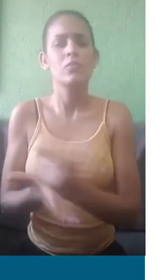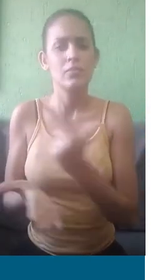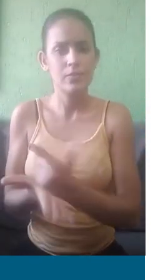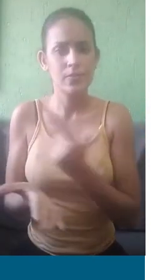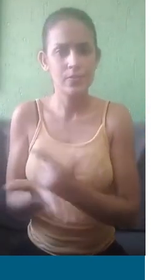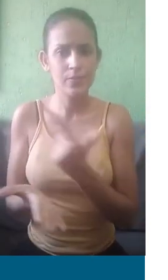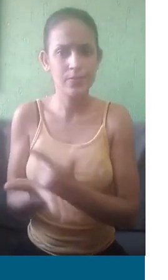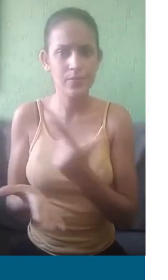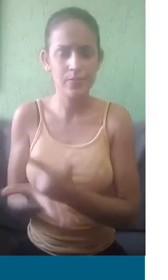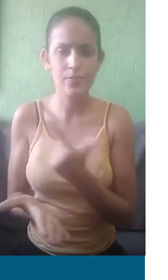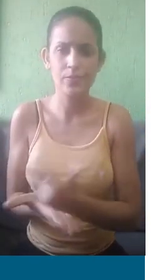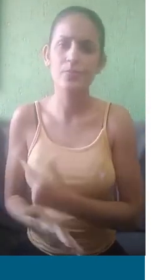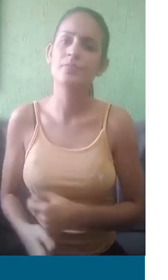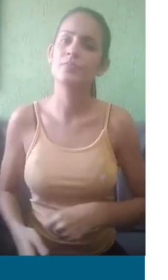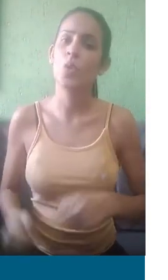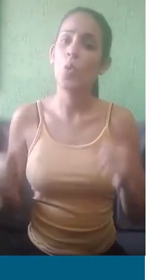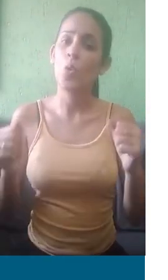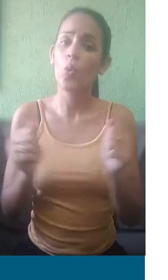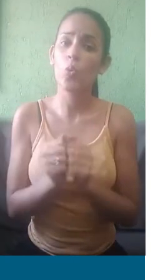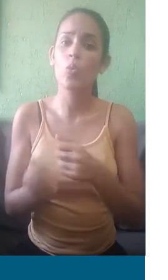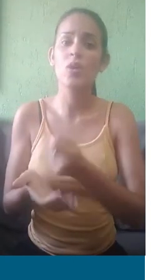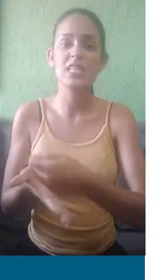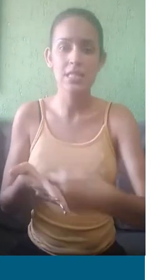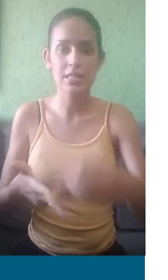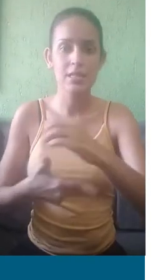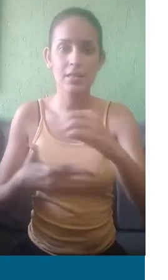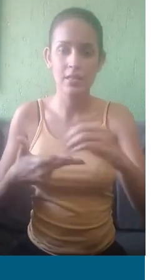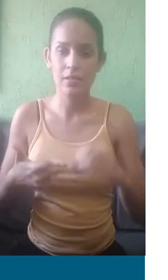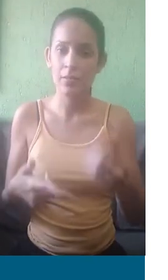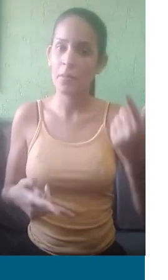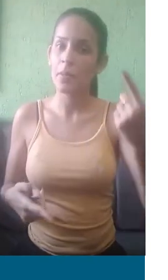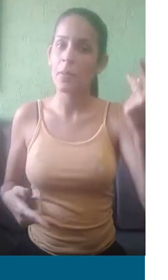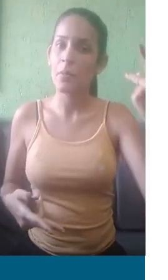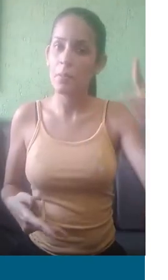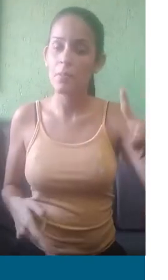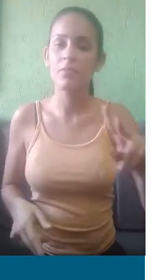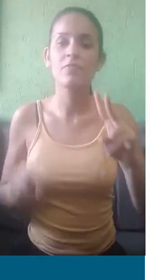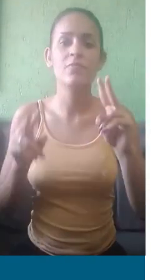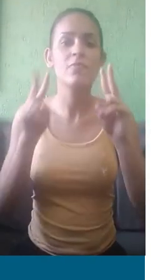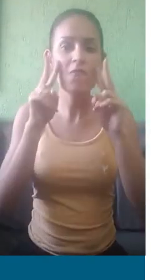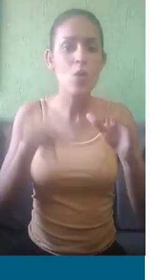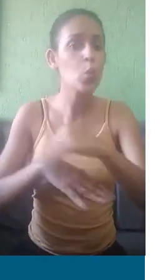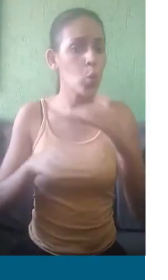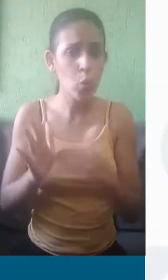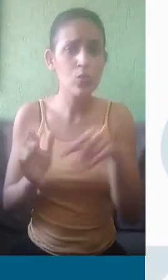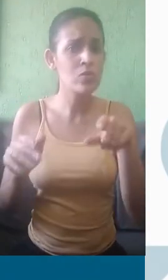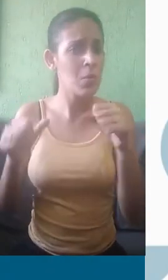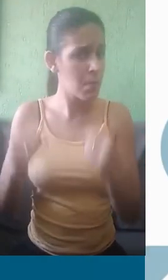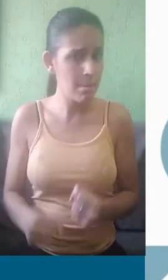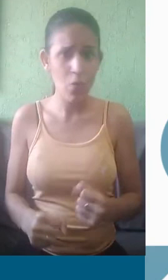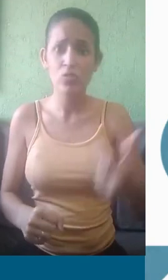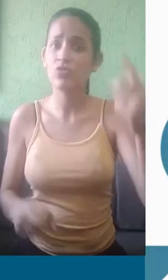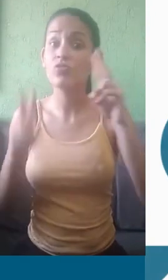Para acessar todo o conteúdo de literatura do PVS, reveja os vídeos 11 a 25 no nosso canal no YouTube, seguindo este